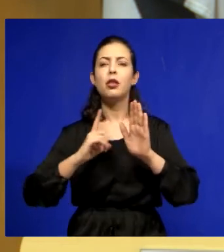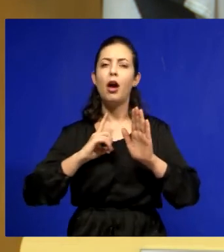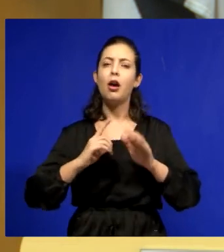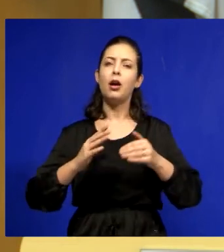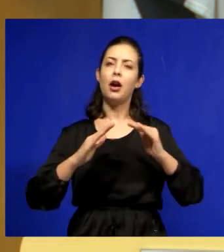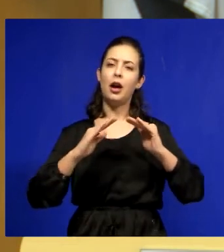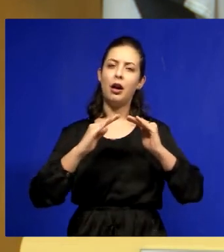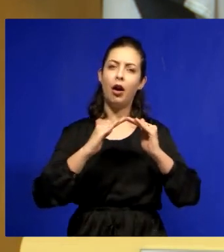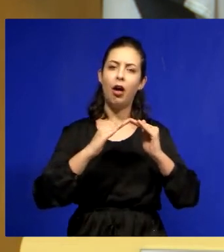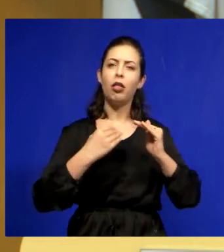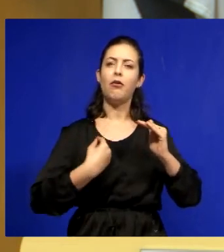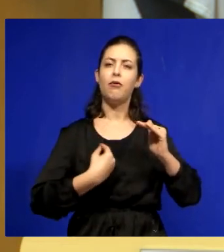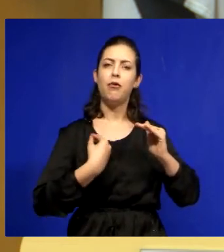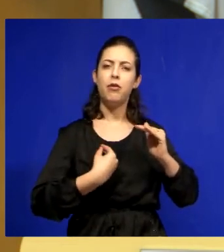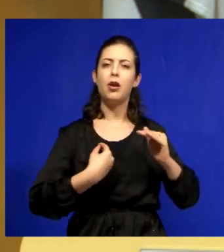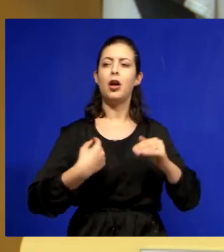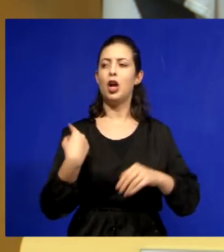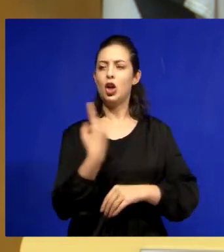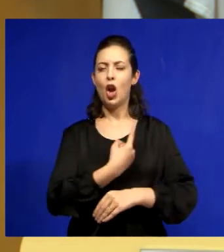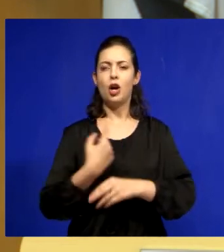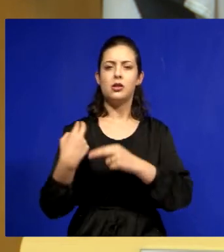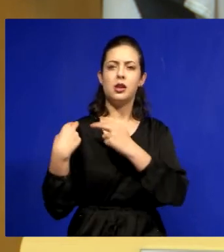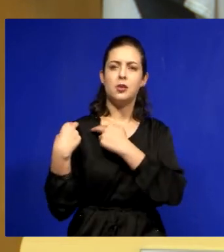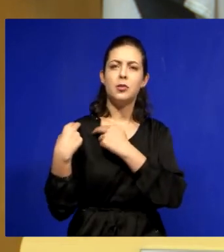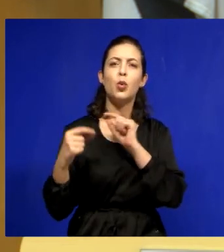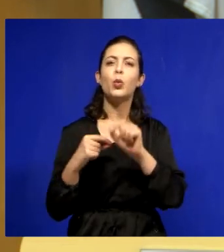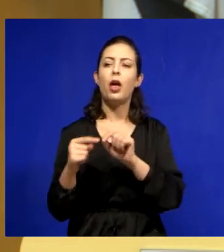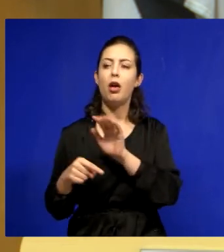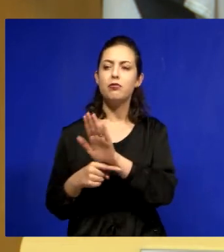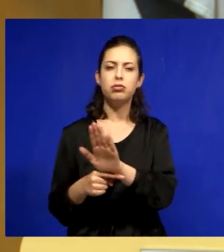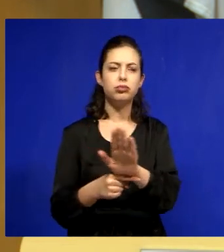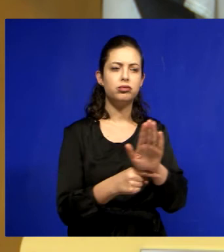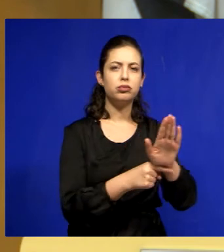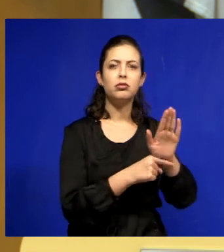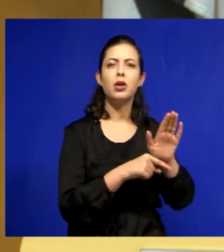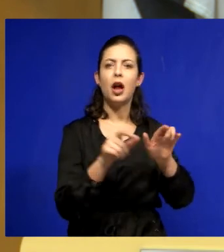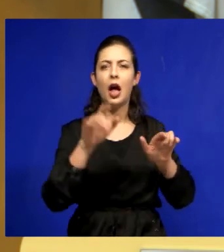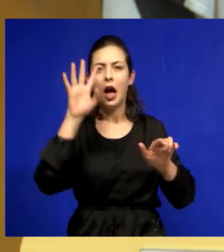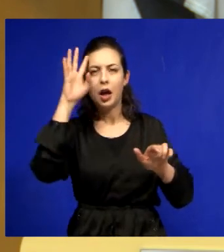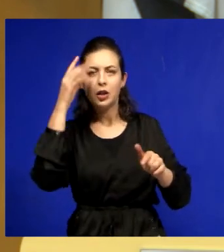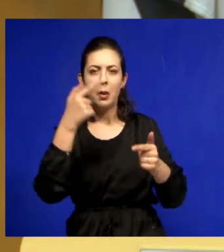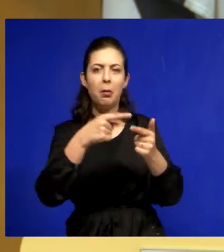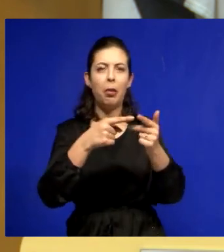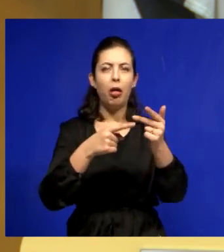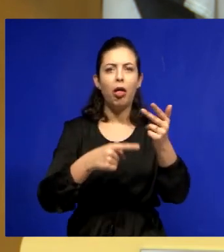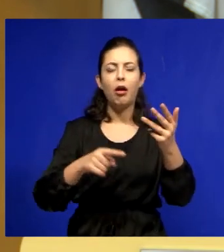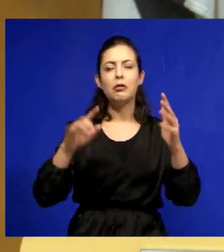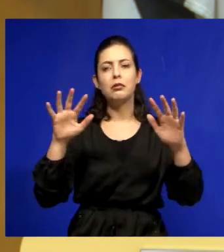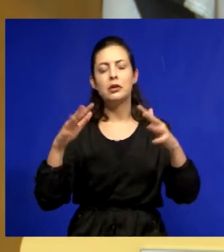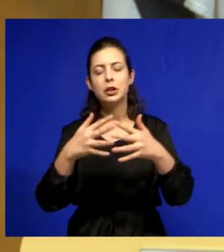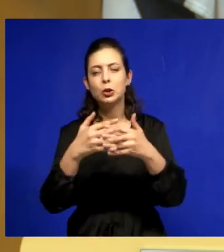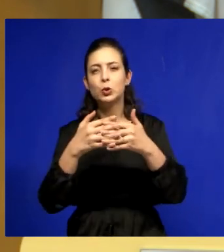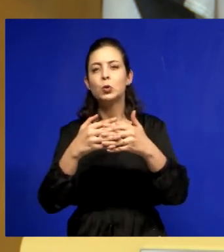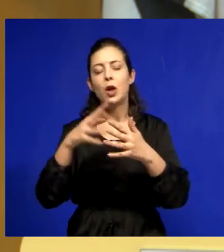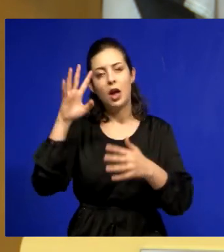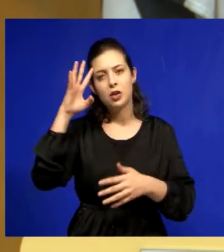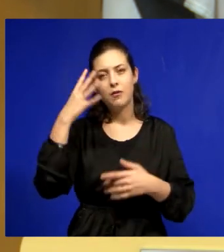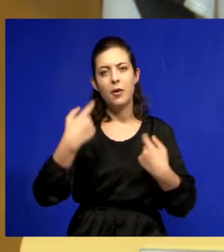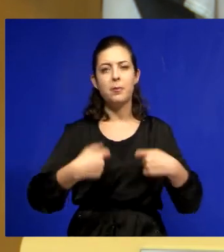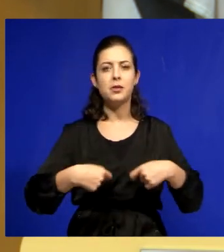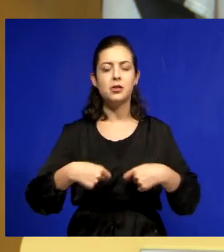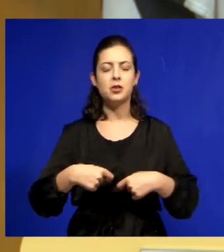temos essa responsabilidade de ajudar nossa cidade ver esses conflitos habitacionais